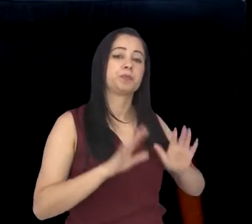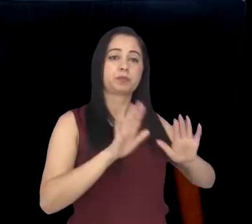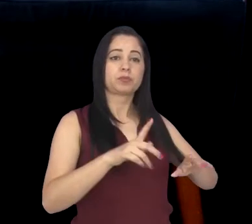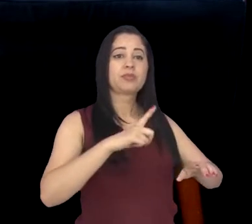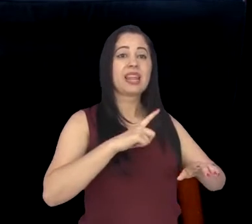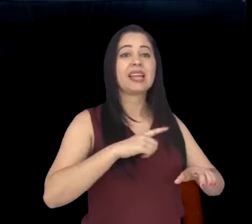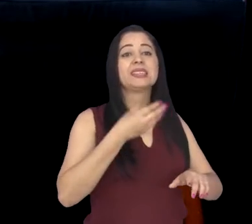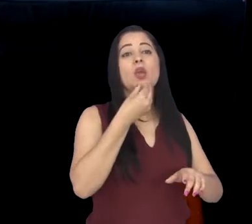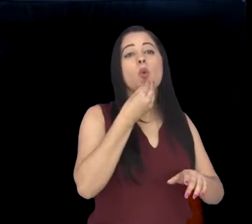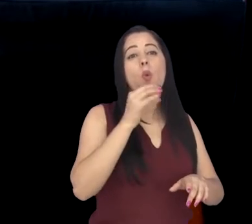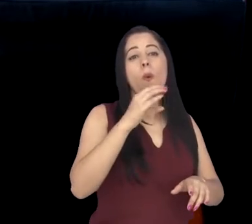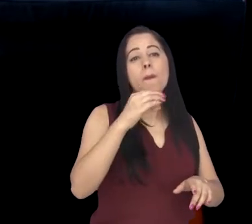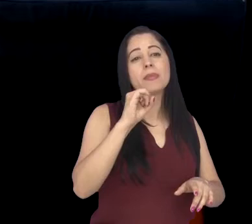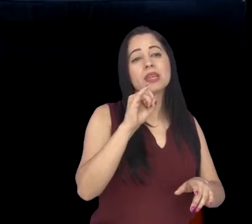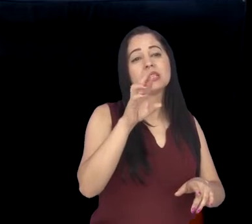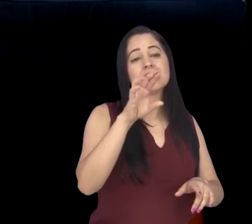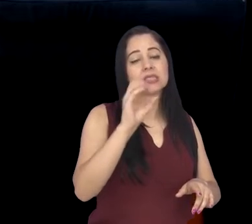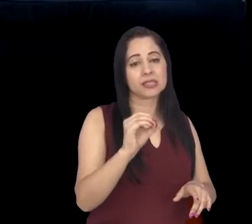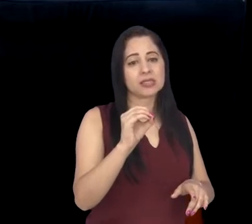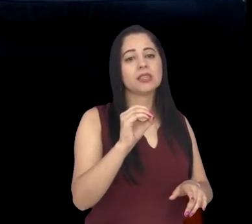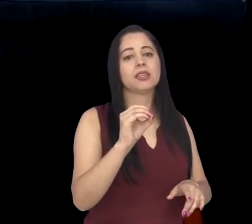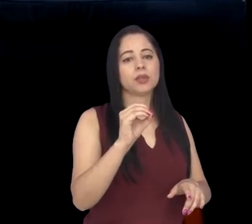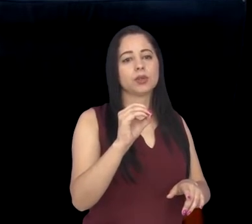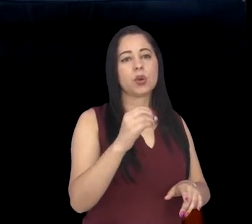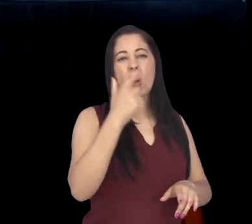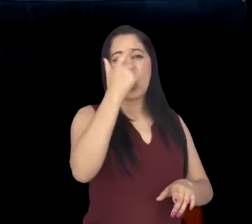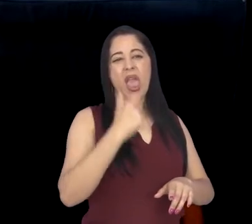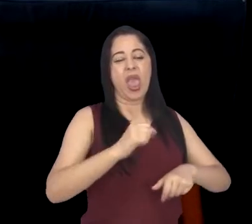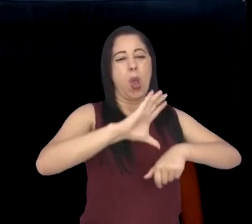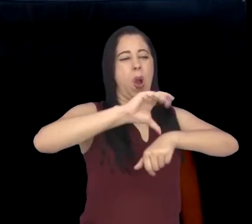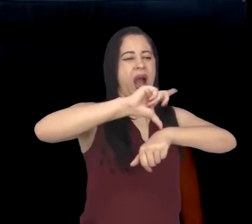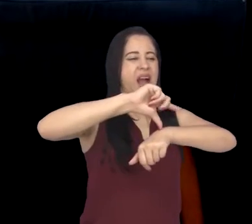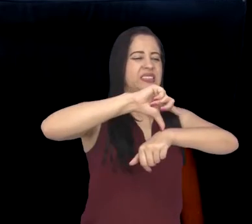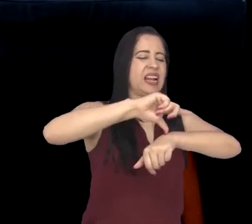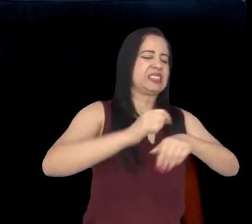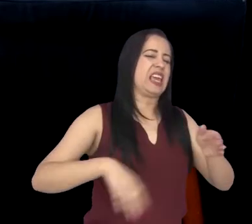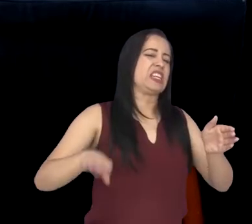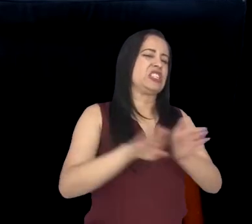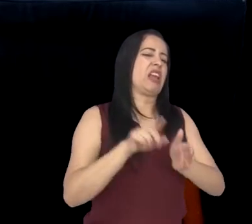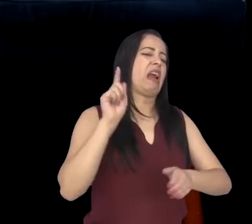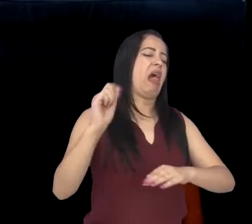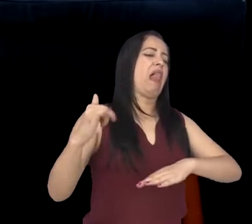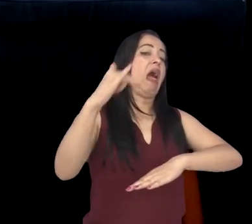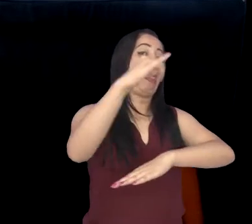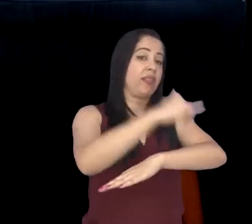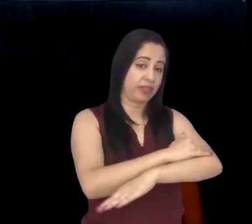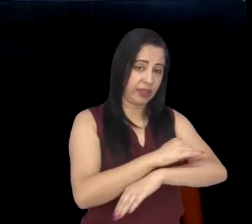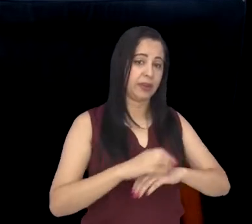porque o Toninho, nós atrasamos para chegar no aeroporto, então teve que o Luciano do Vale com o